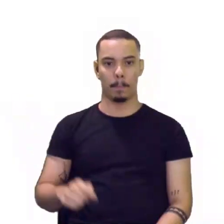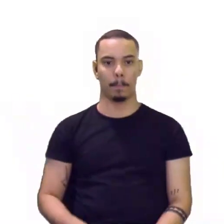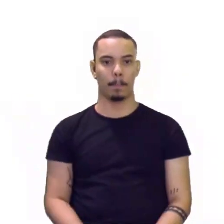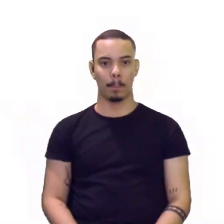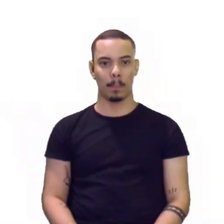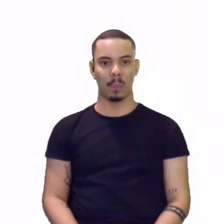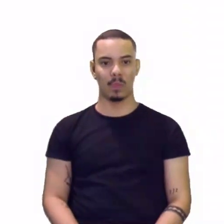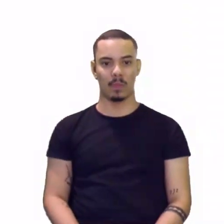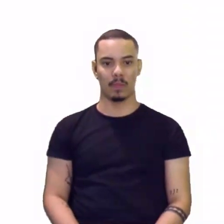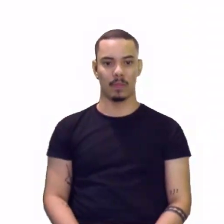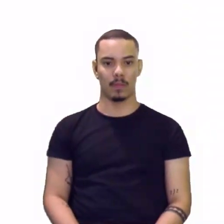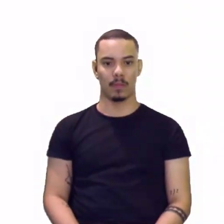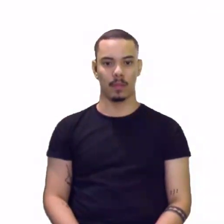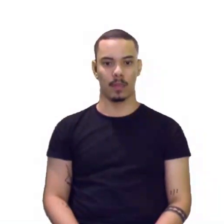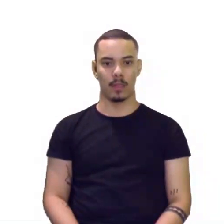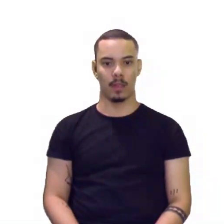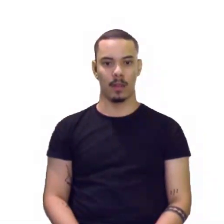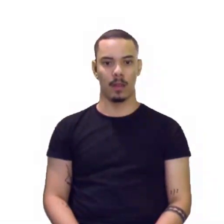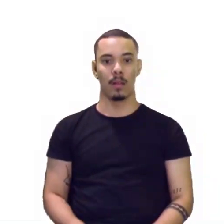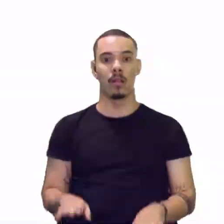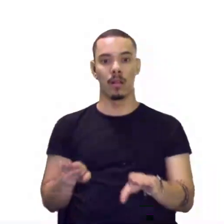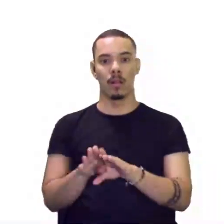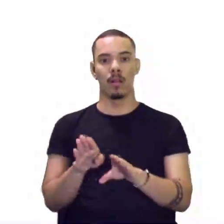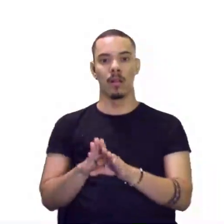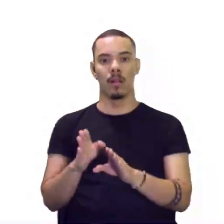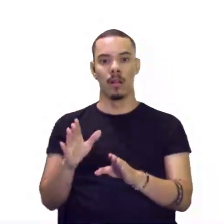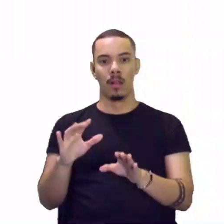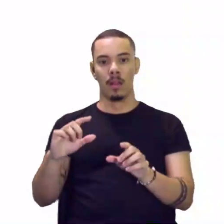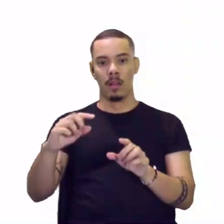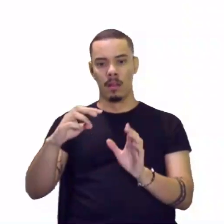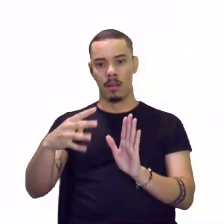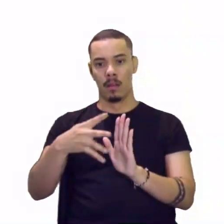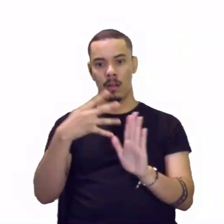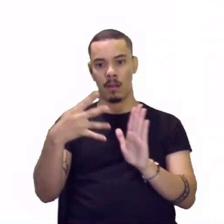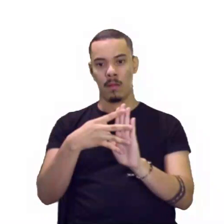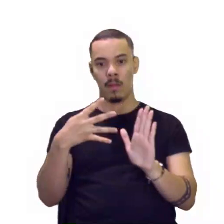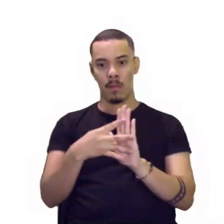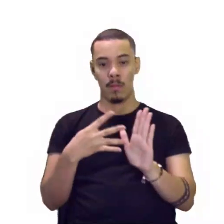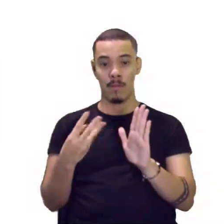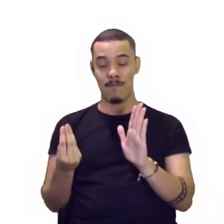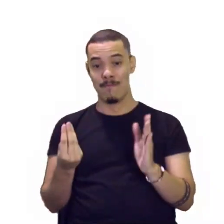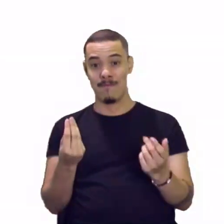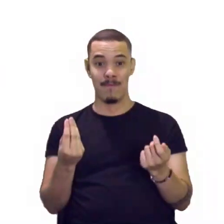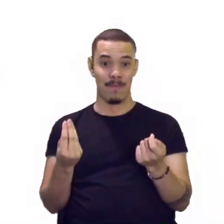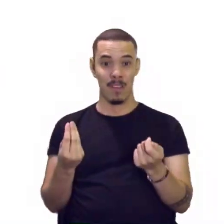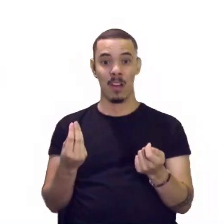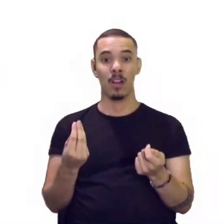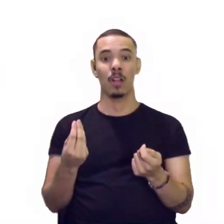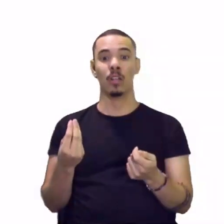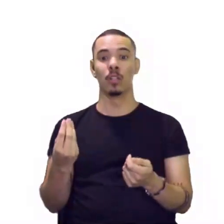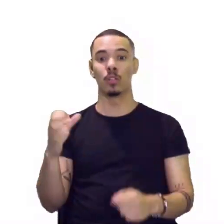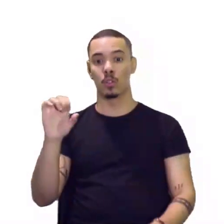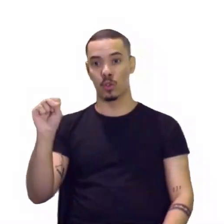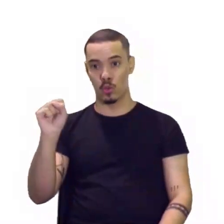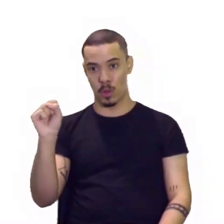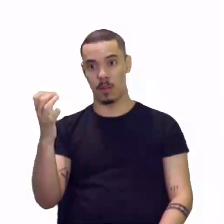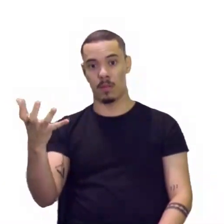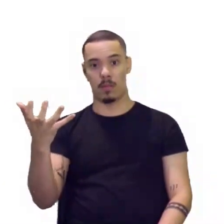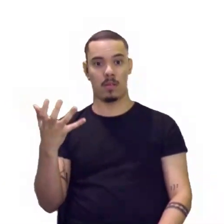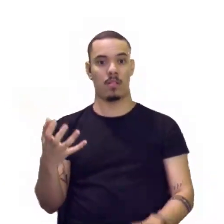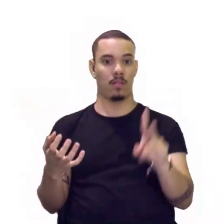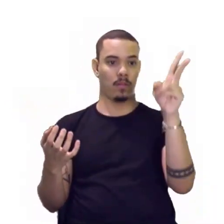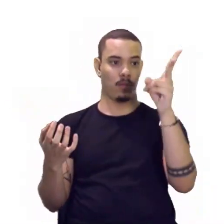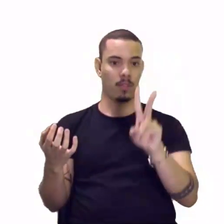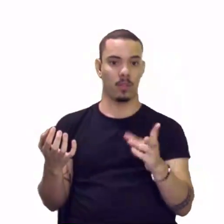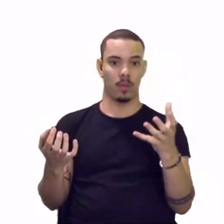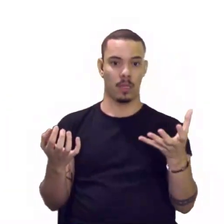e essa área também aqui, ó, acaba sendo pretendida pelo Suriname. Então, esses impasses, né, sobre essa